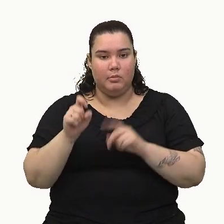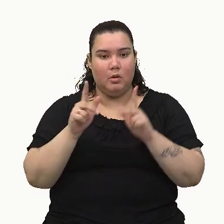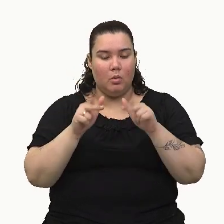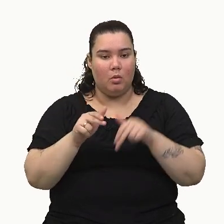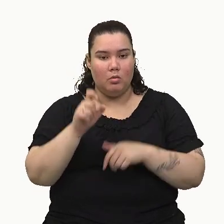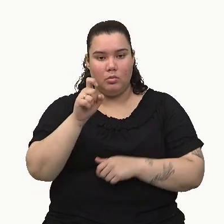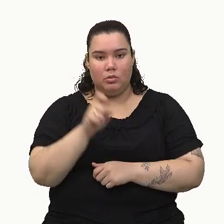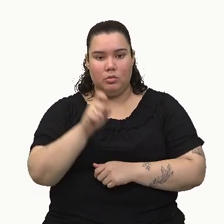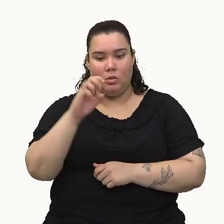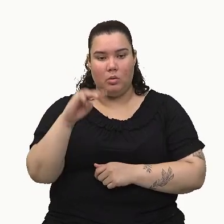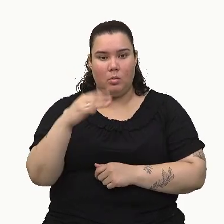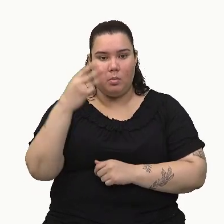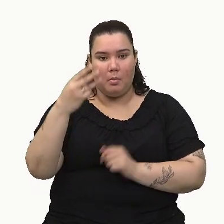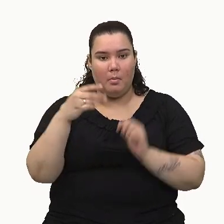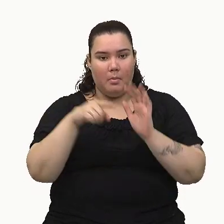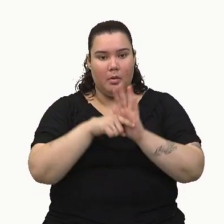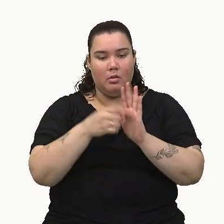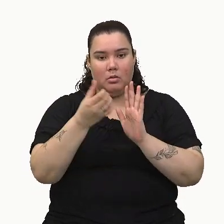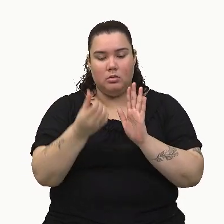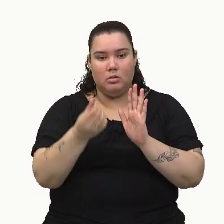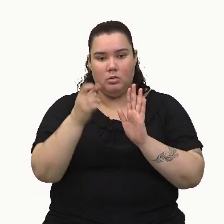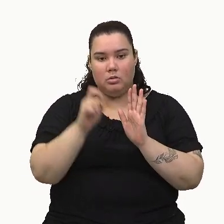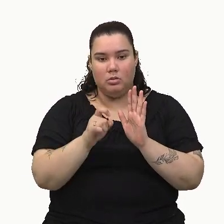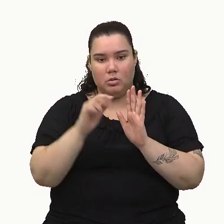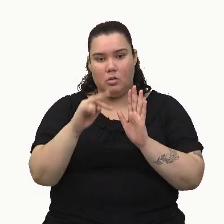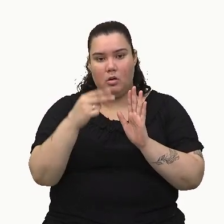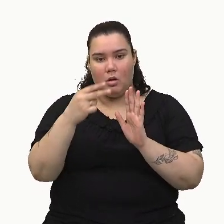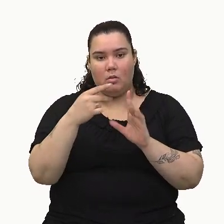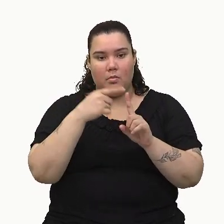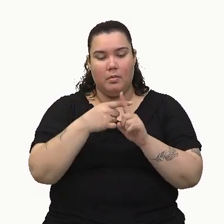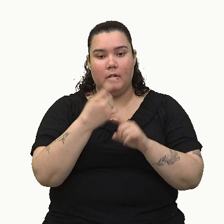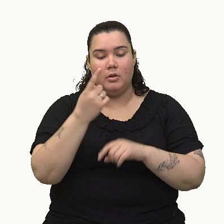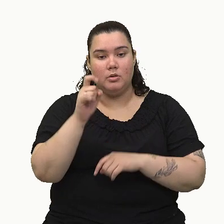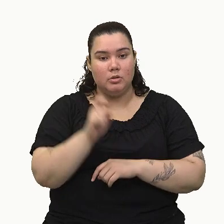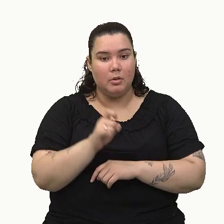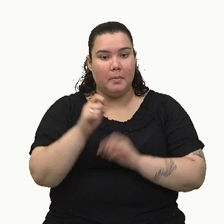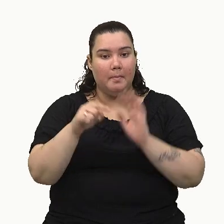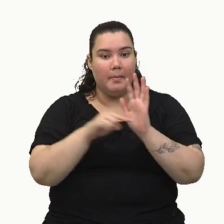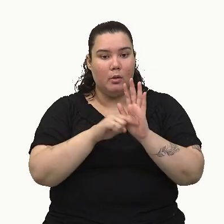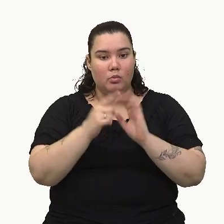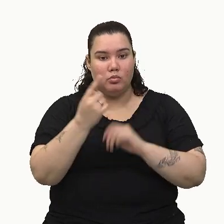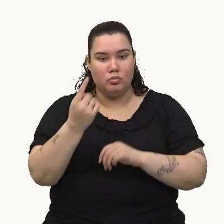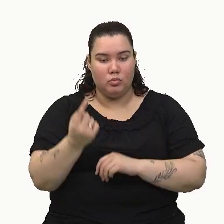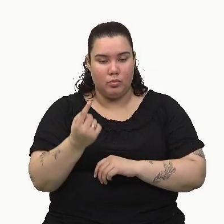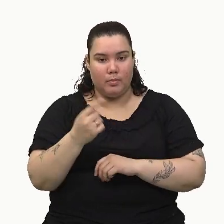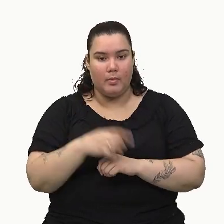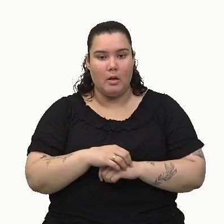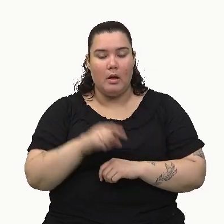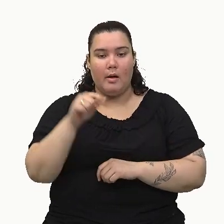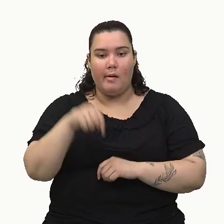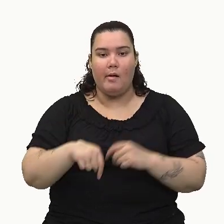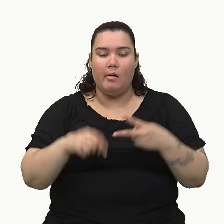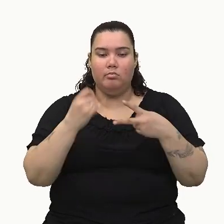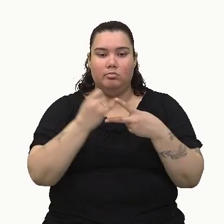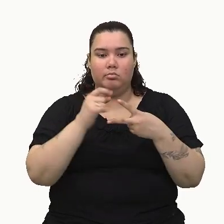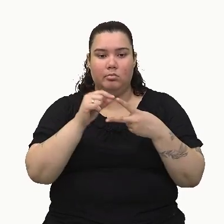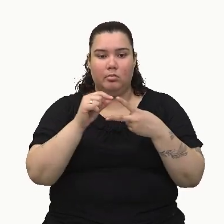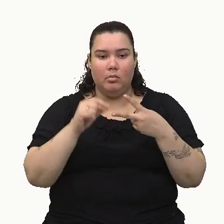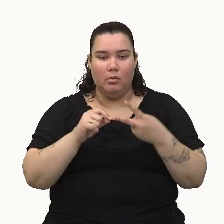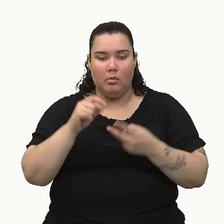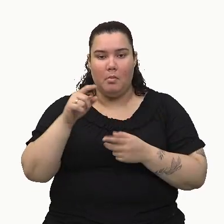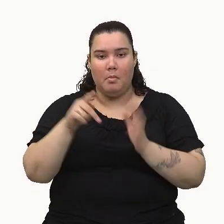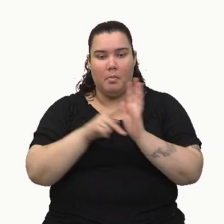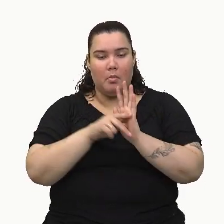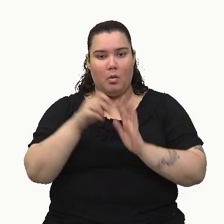menos 6x ao quadrado mais x menos 1. É uma função polinomial de grau 3 ou de terceiro